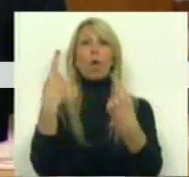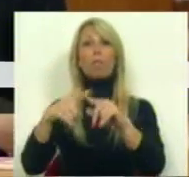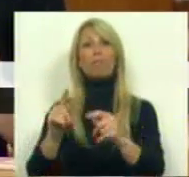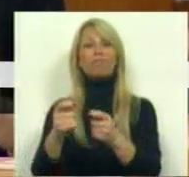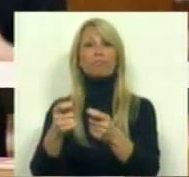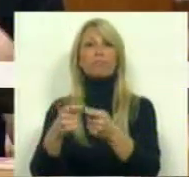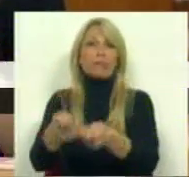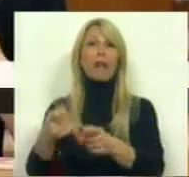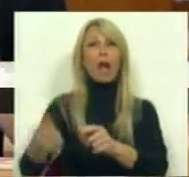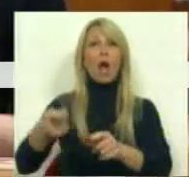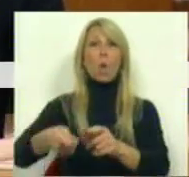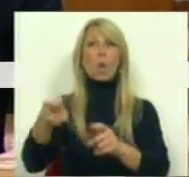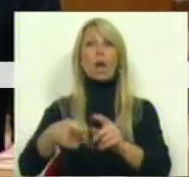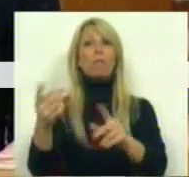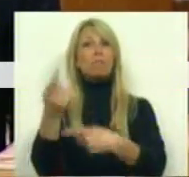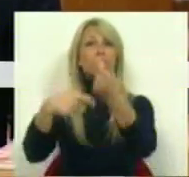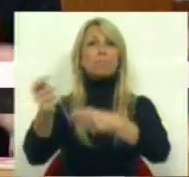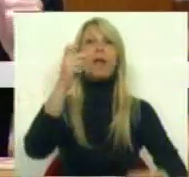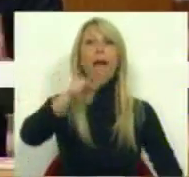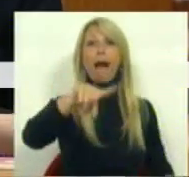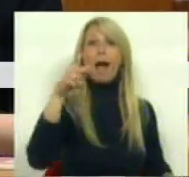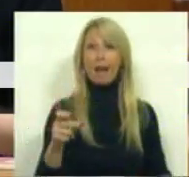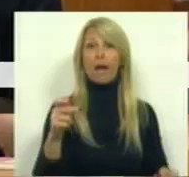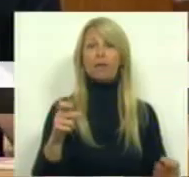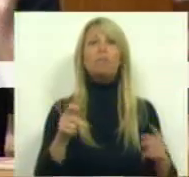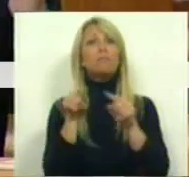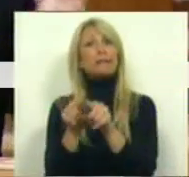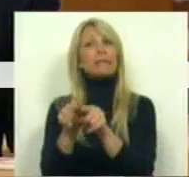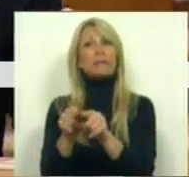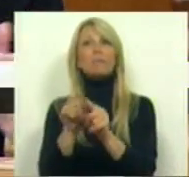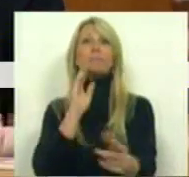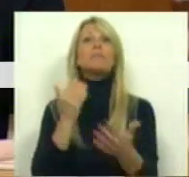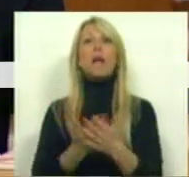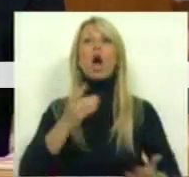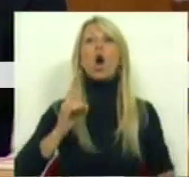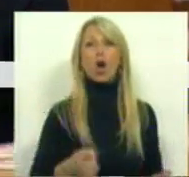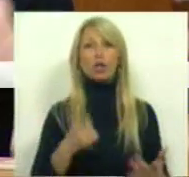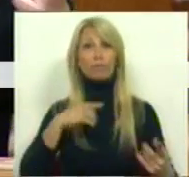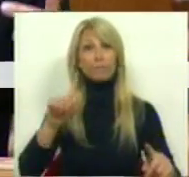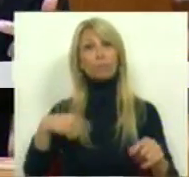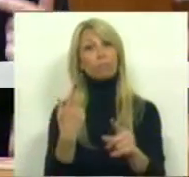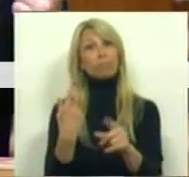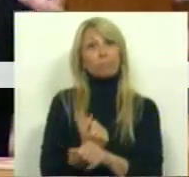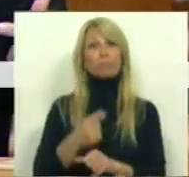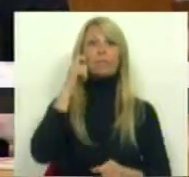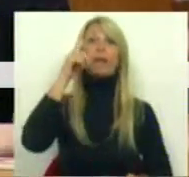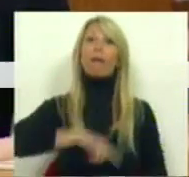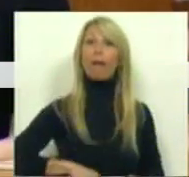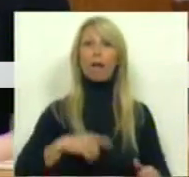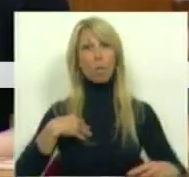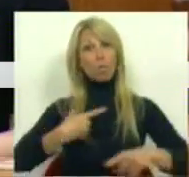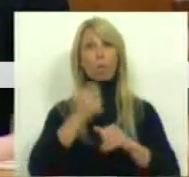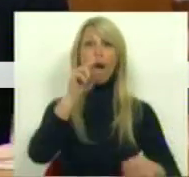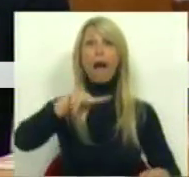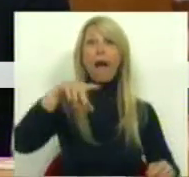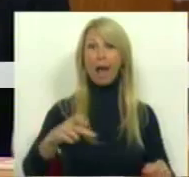aeroportuárias para vender à ANA, a empresa que tem as estruturas, concessão essa que virá depois a ser adquirida por quem venha a comprar a ANA